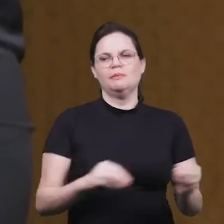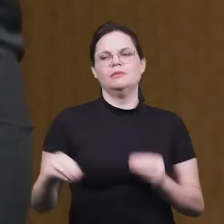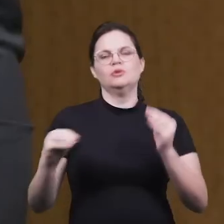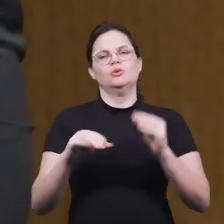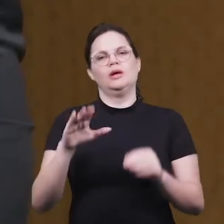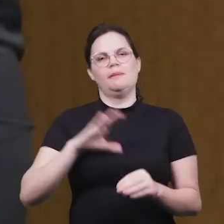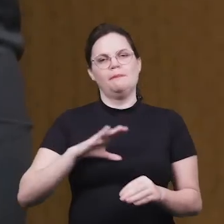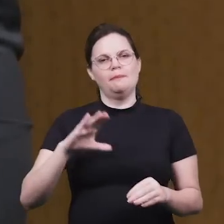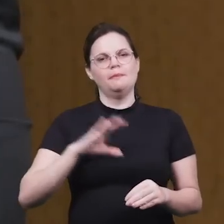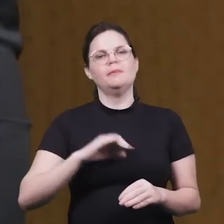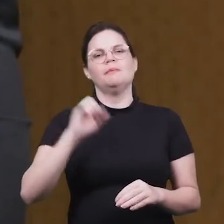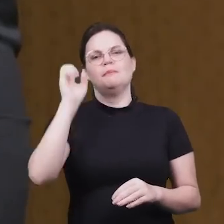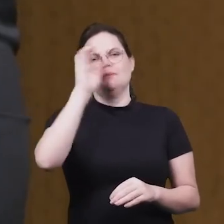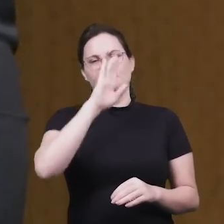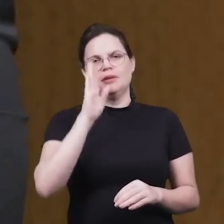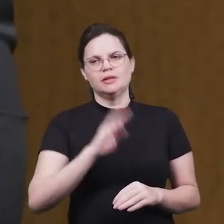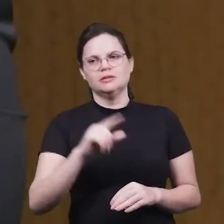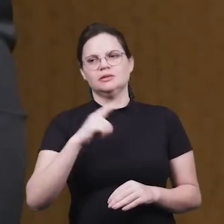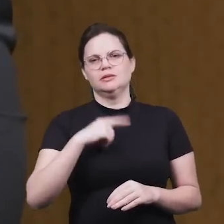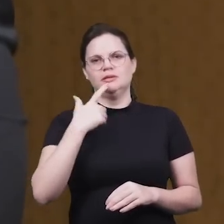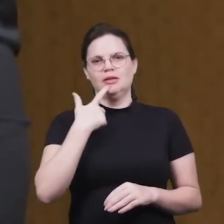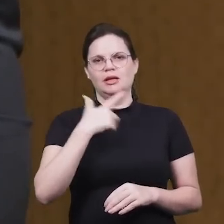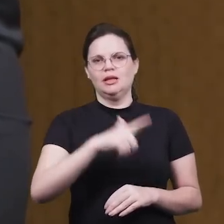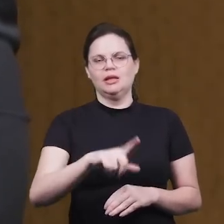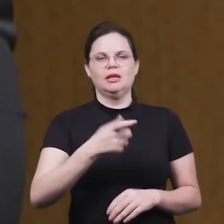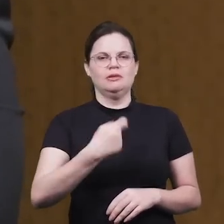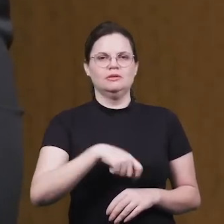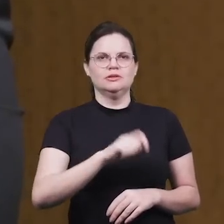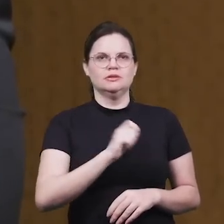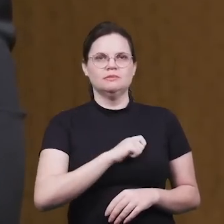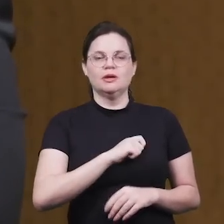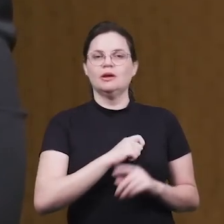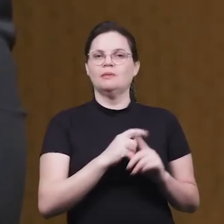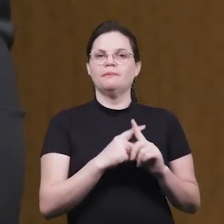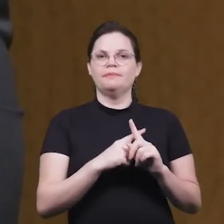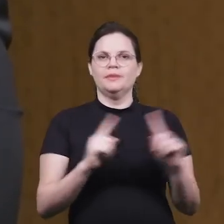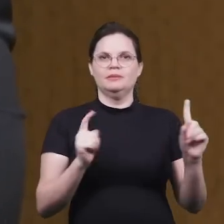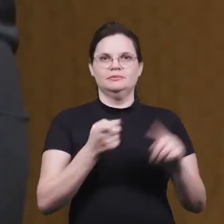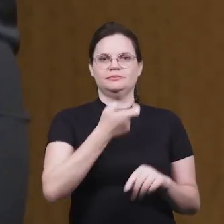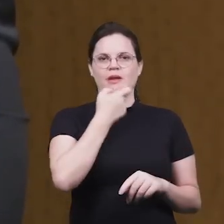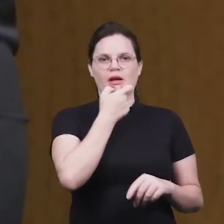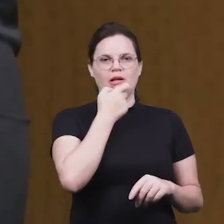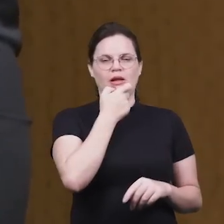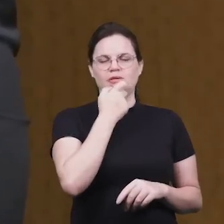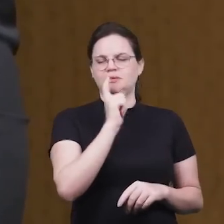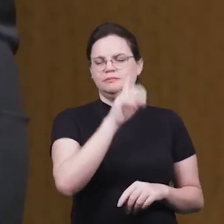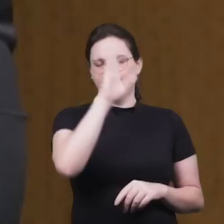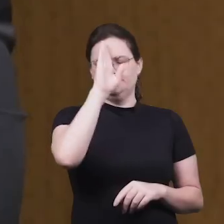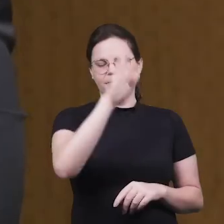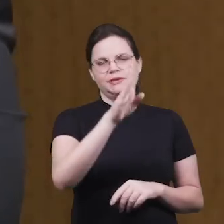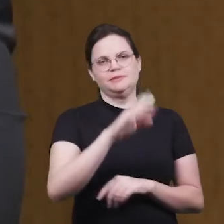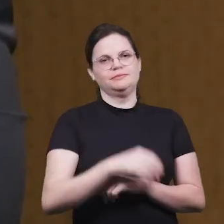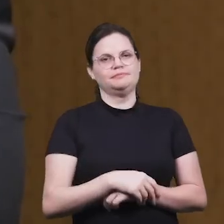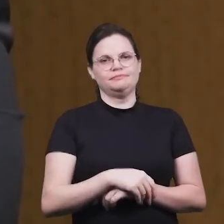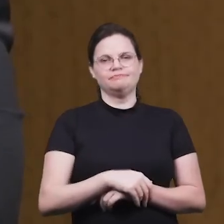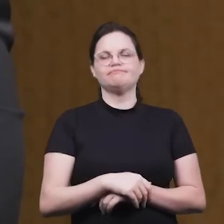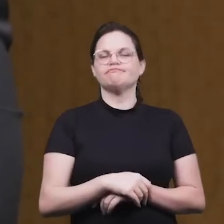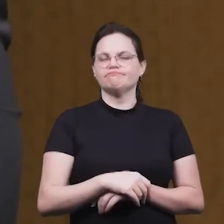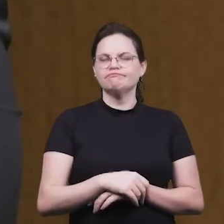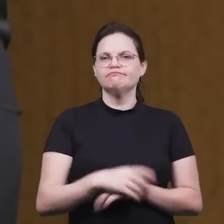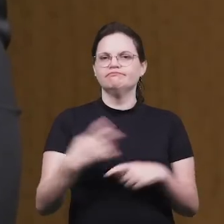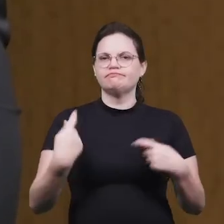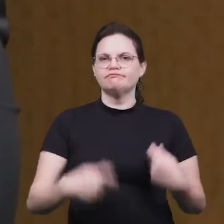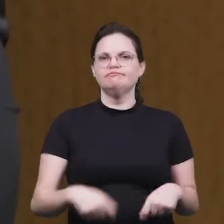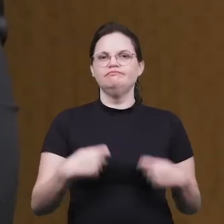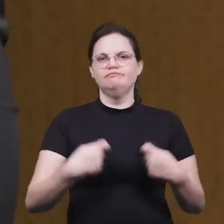outros países de línguas, né, de espanhol, mas o inglês continua lá uma língua, né,